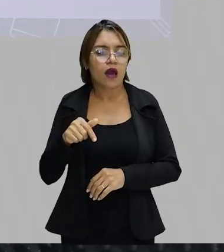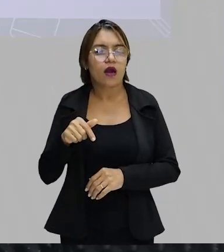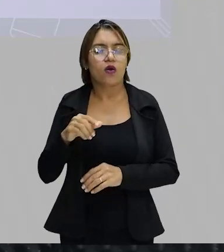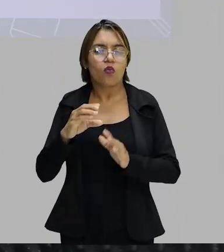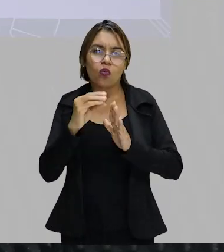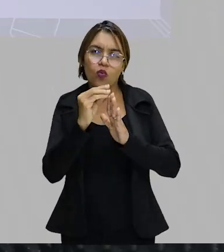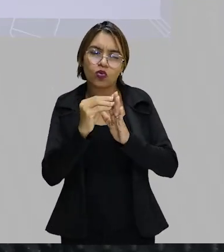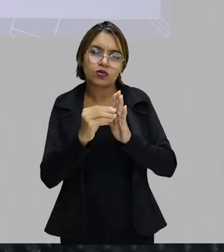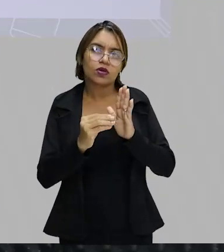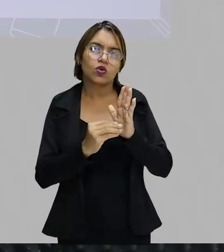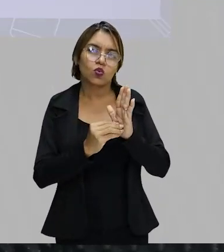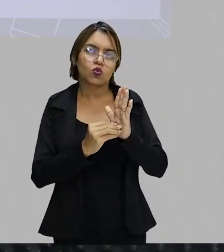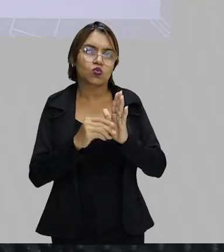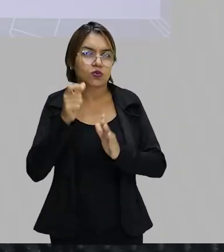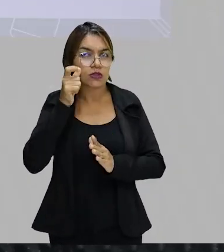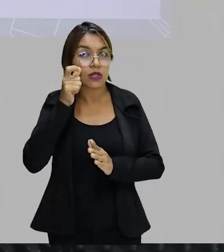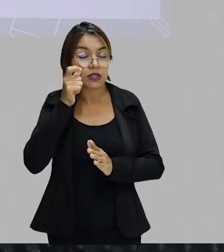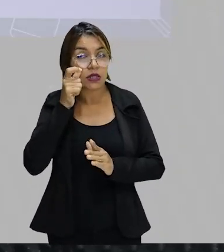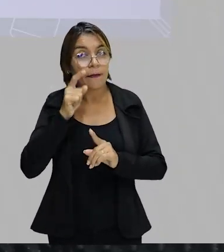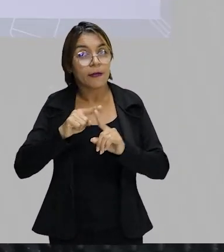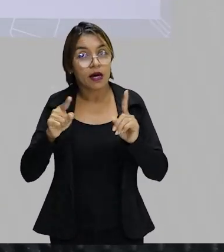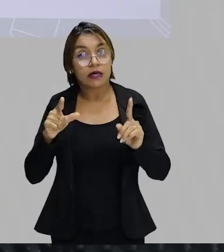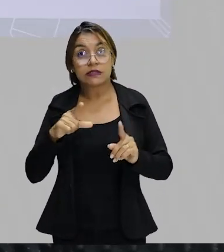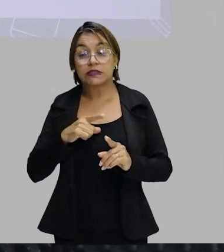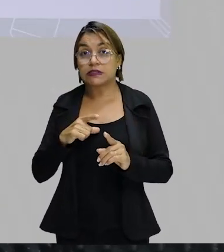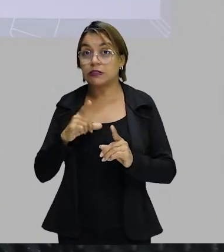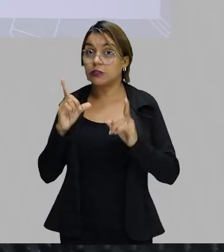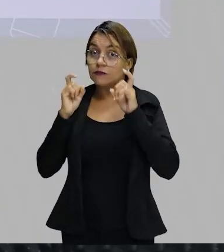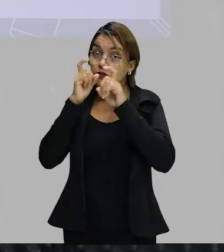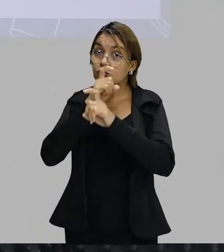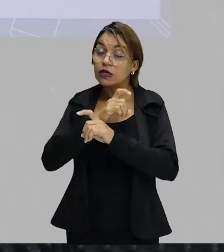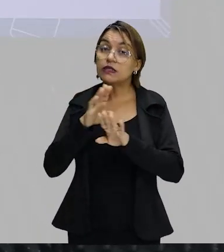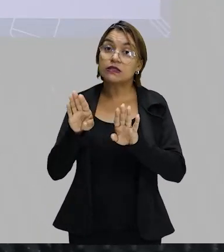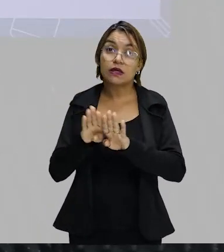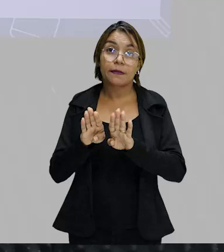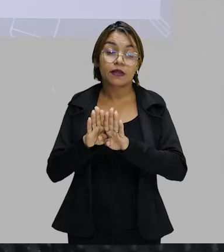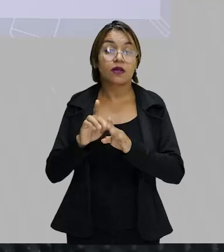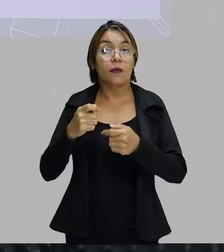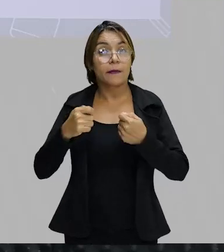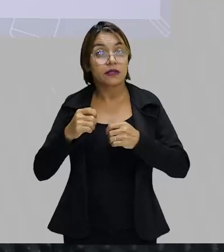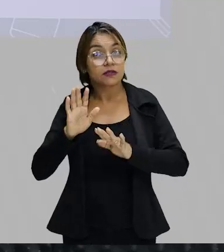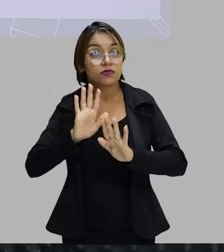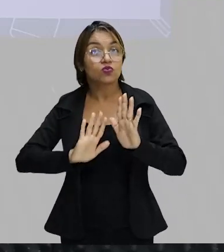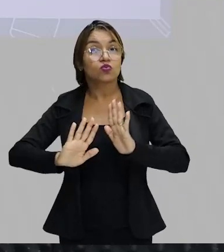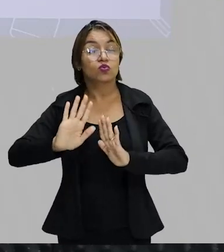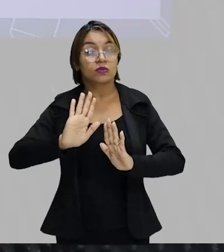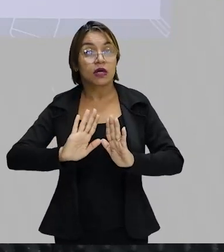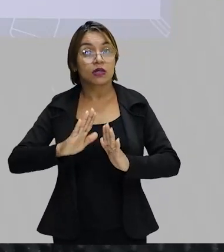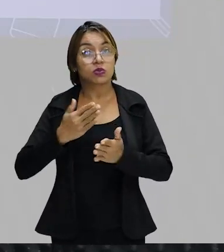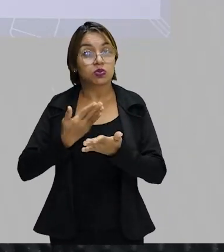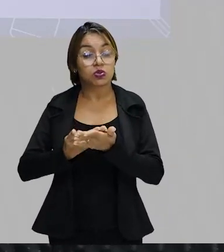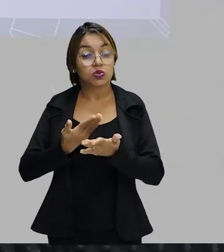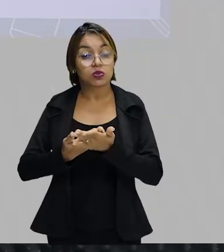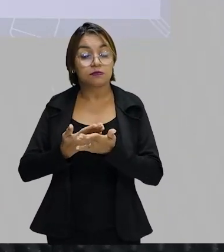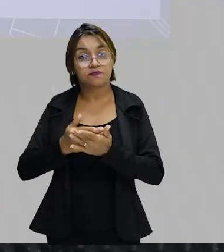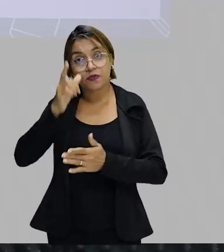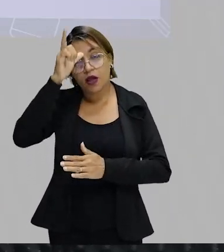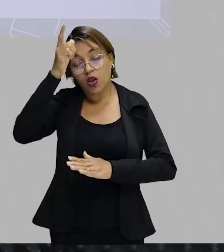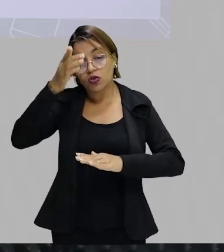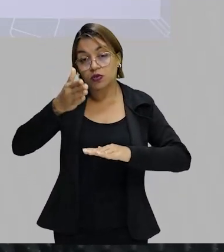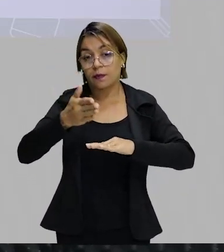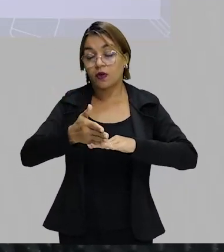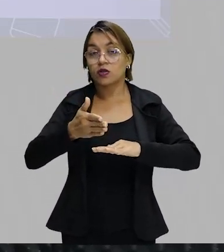tranquilo, interessante, mas que possui suas armadilhas. Então, tome muito cuidado com este conteúdo. A lógica